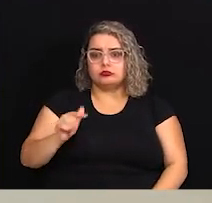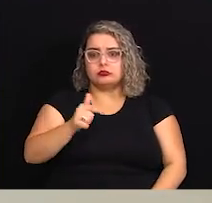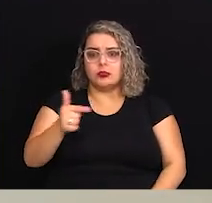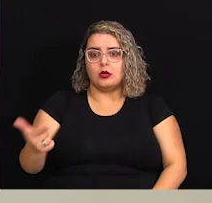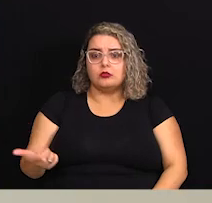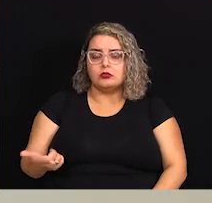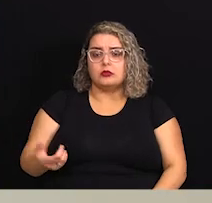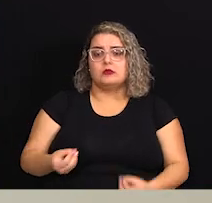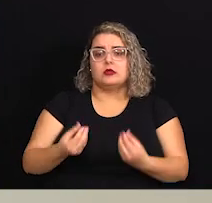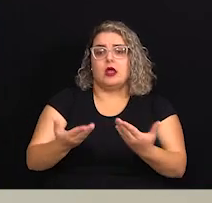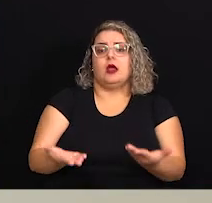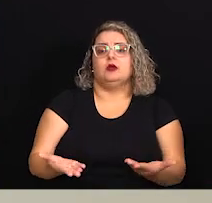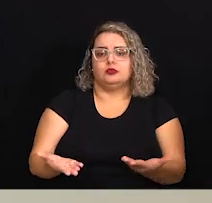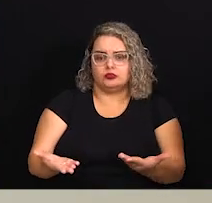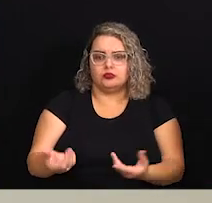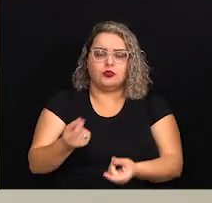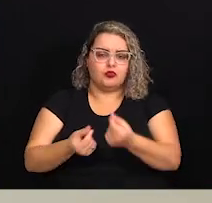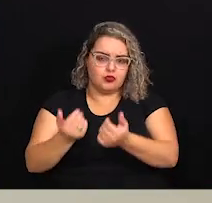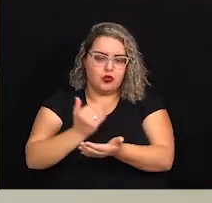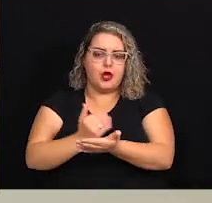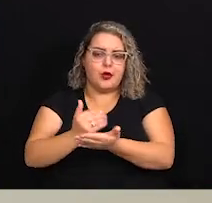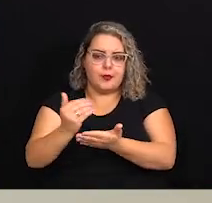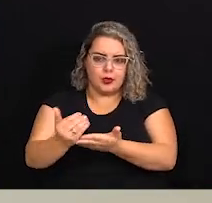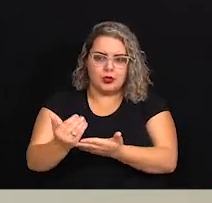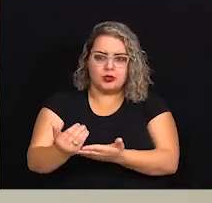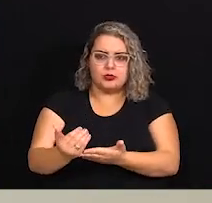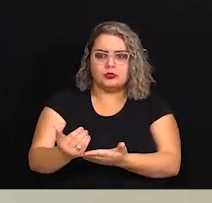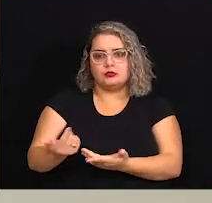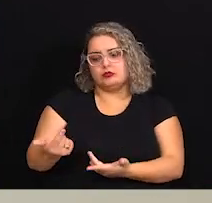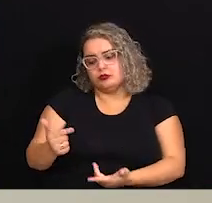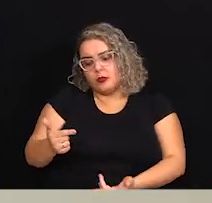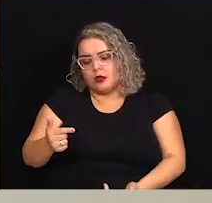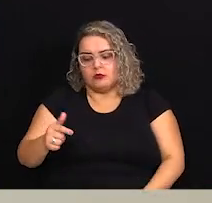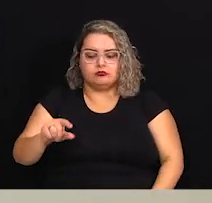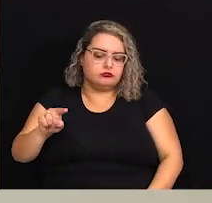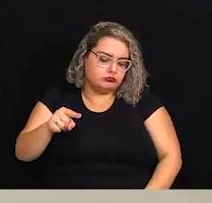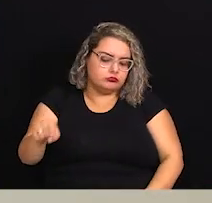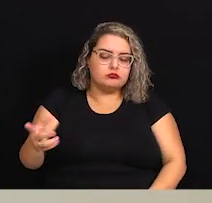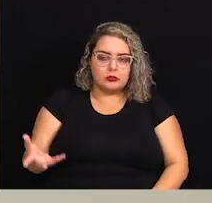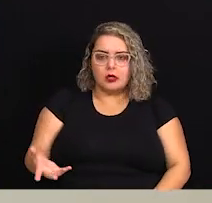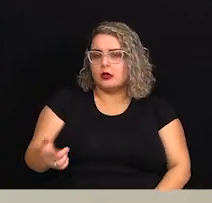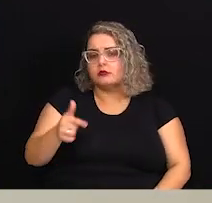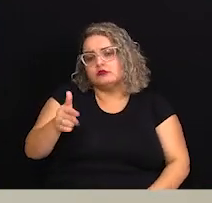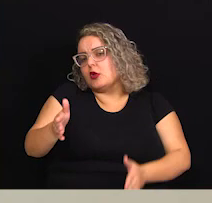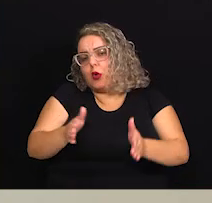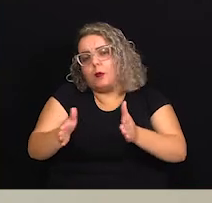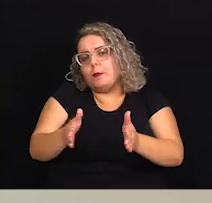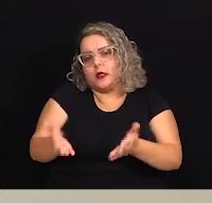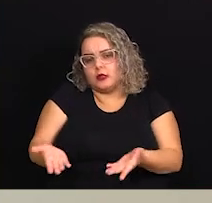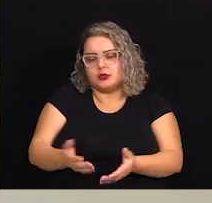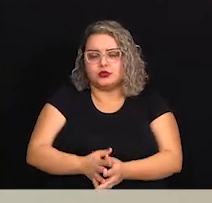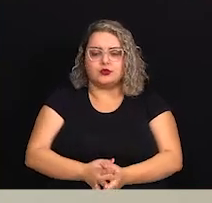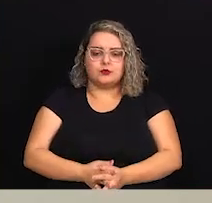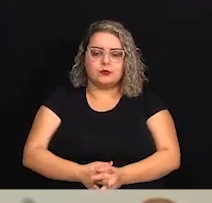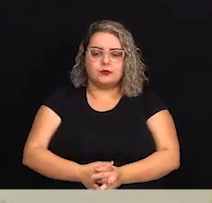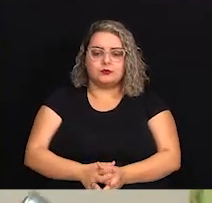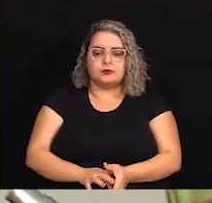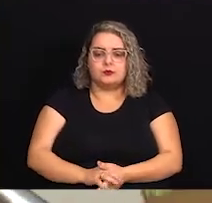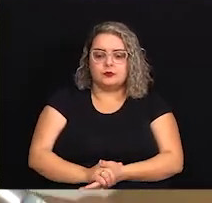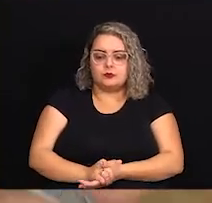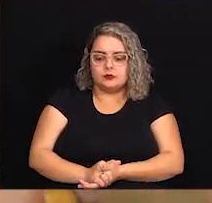foi dado esse empréstimo, né? A pessoa não teve a negativa e já pedir novamente, não tem um prazo.